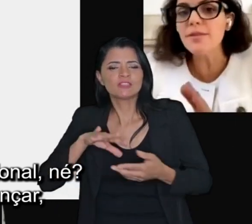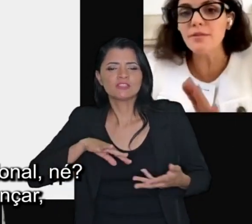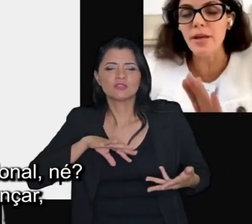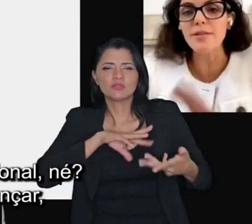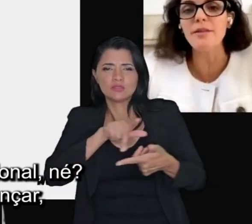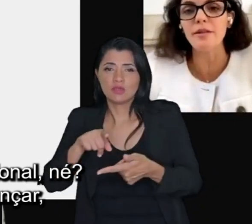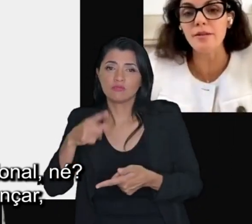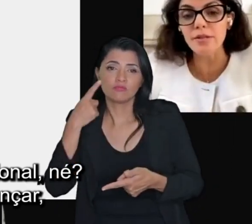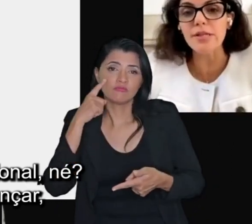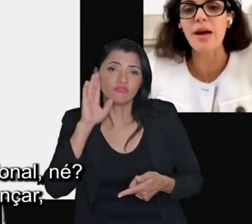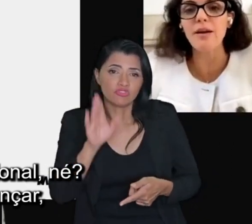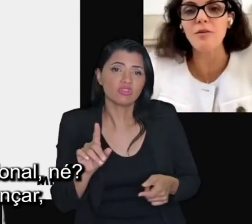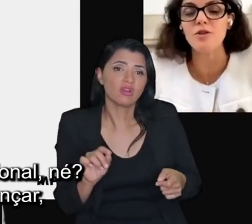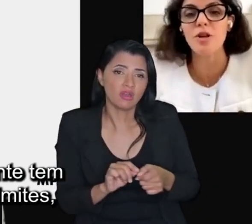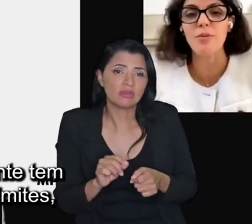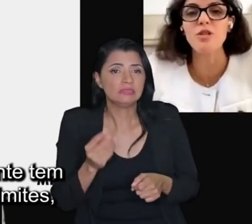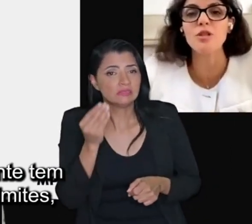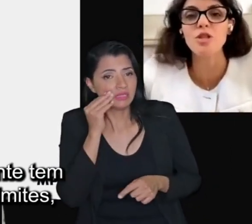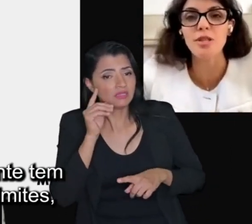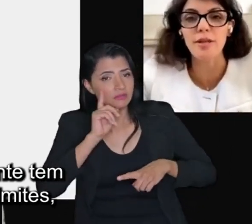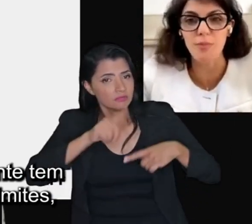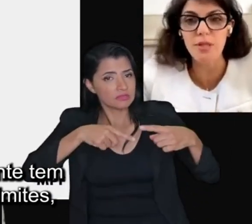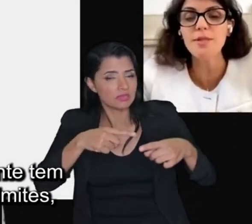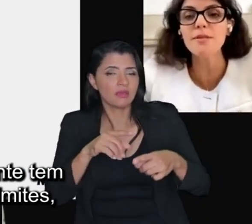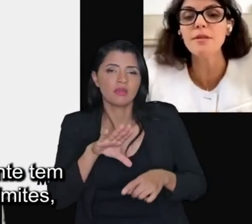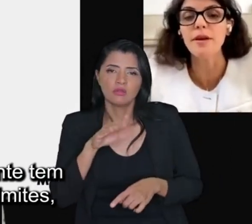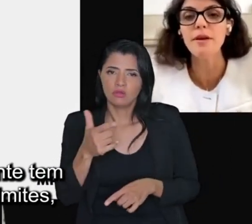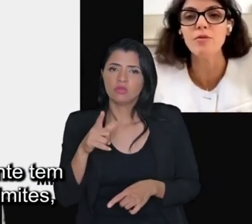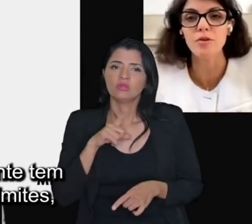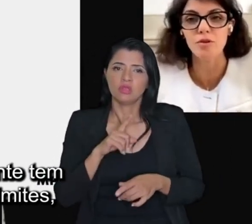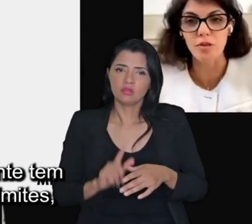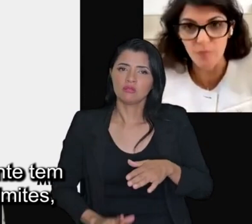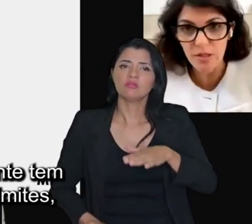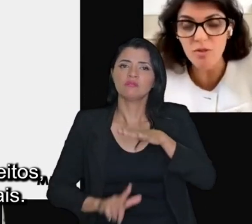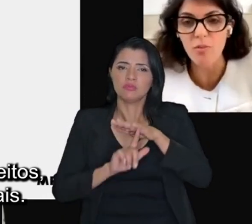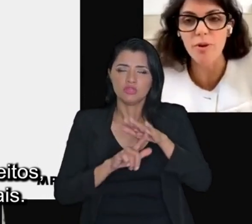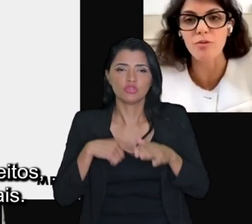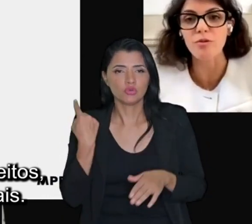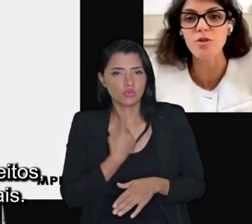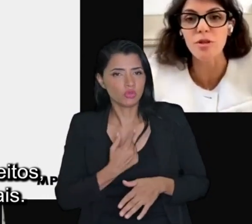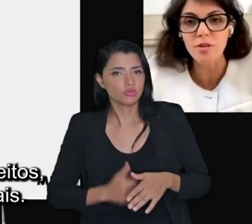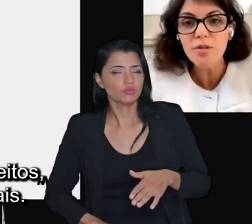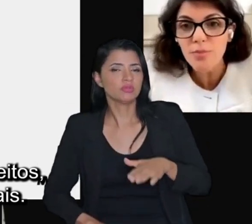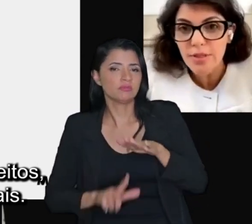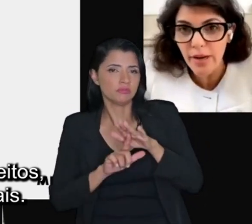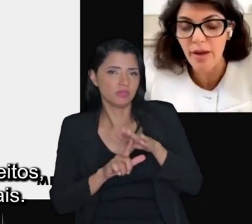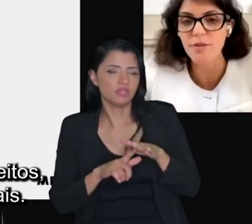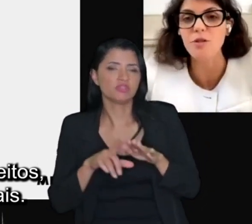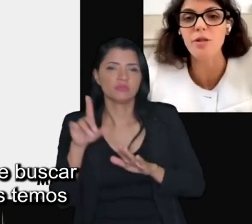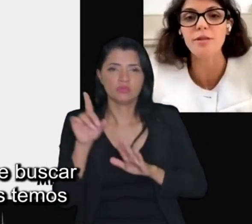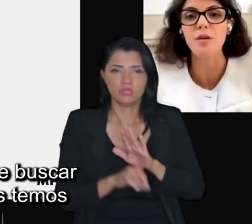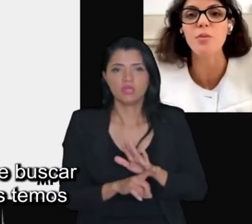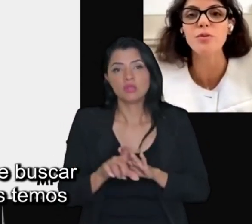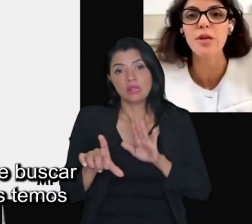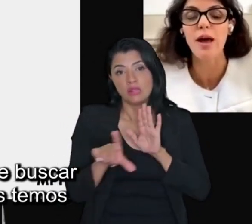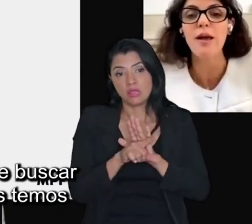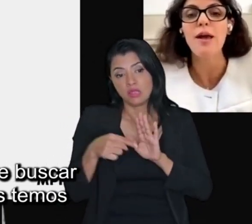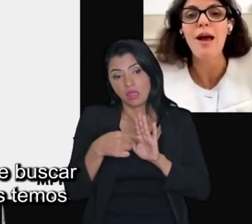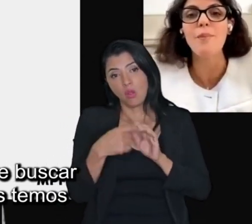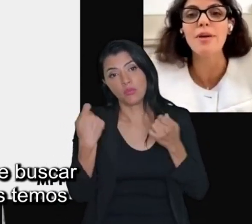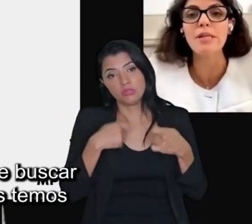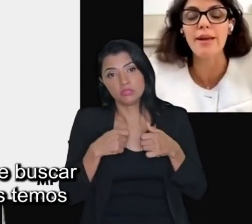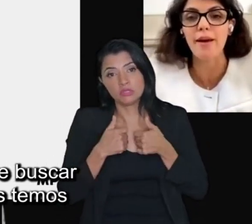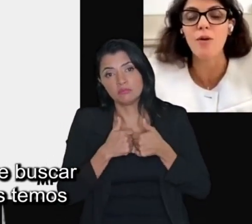Se fez, né? Se tenta avançar, logicamente que a gente tem limites, né? E os nossos limites do operador do direito são os limites legais. A gente tem que sempre